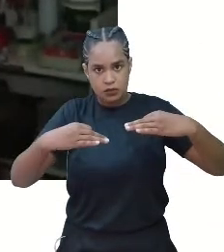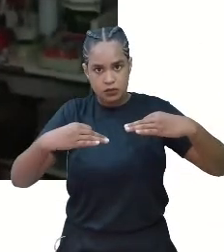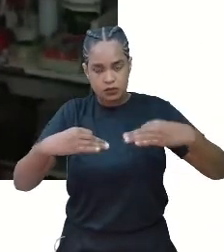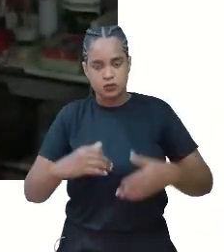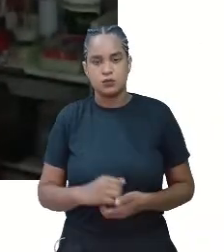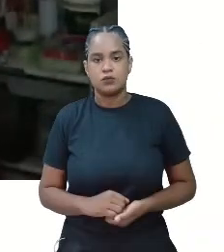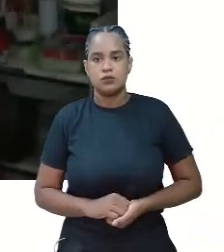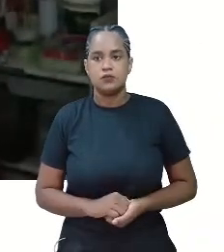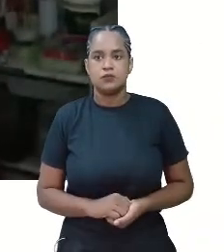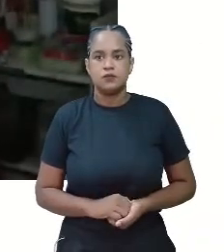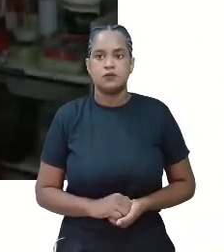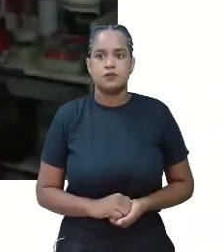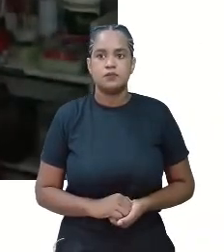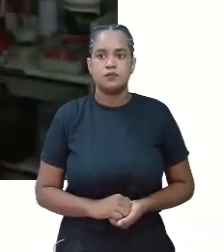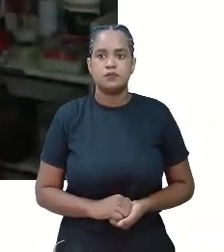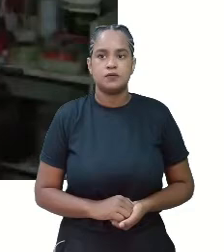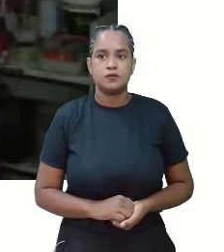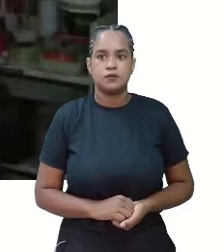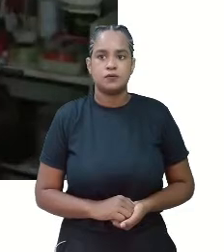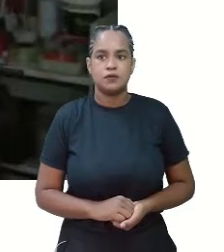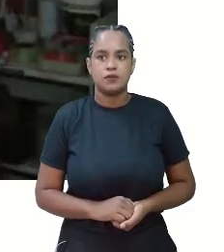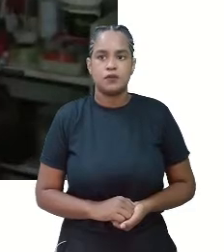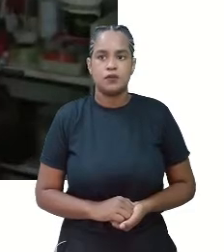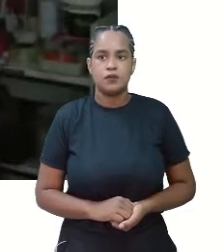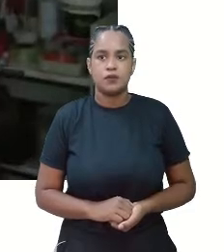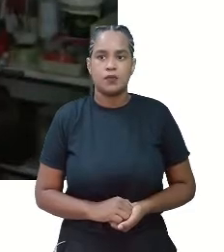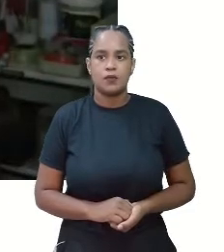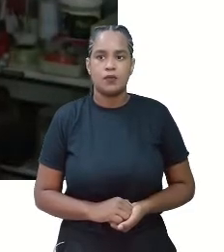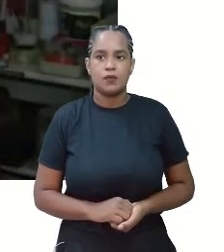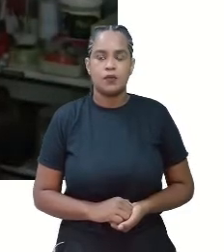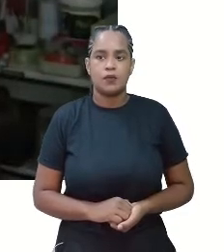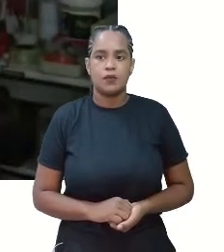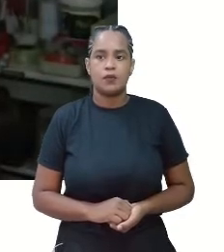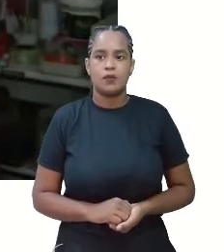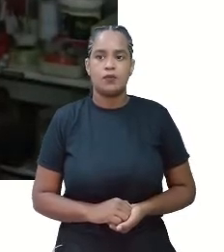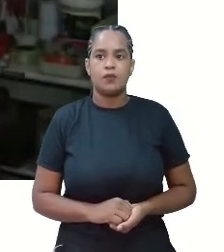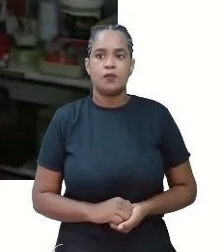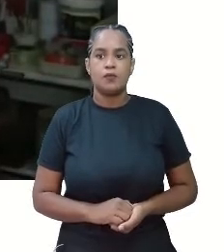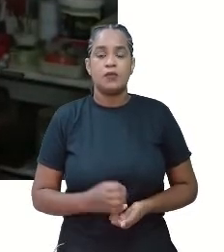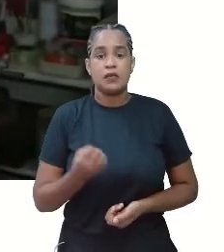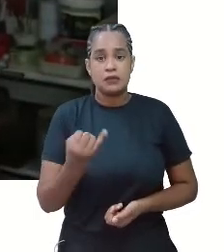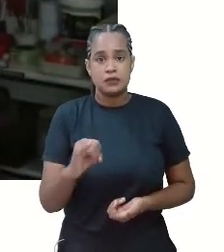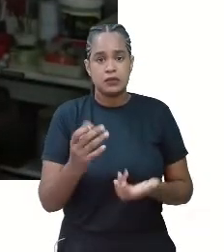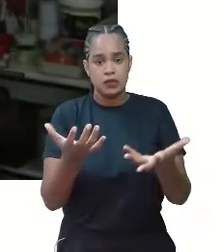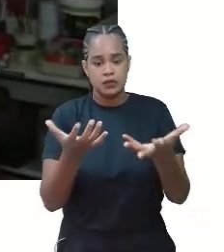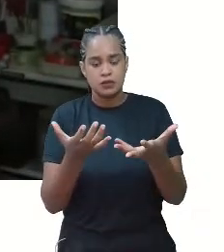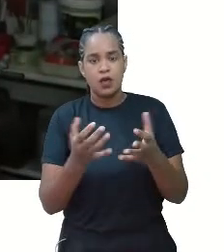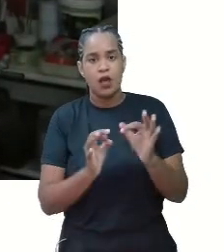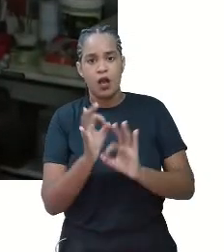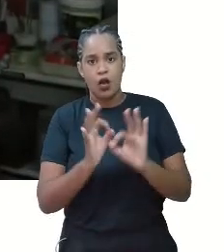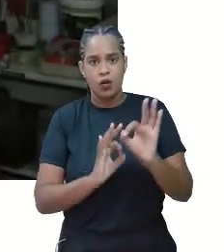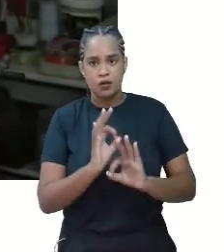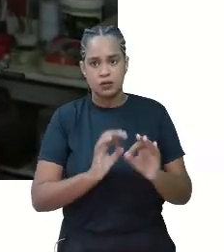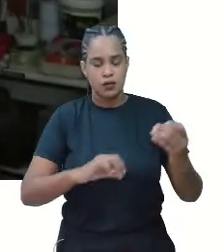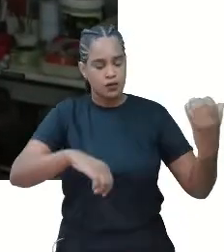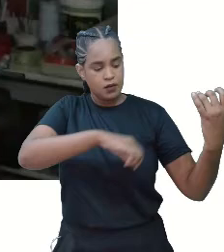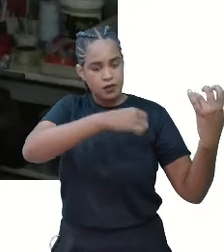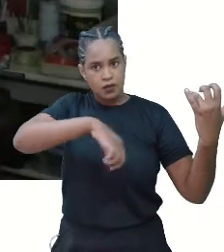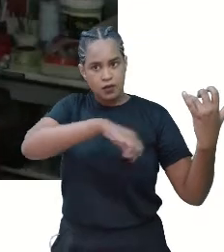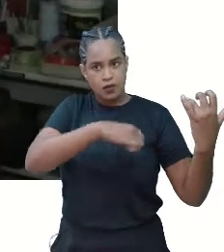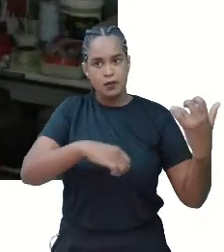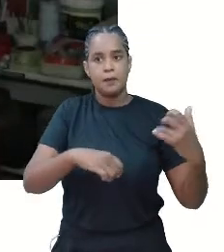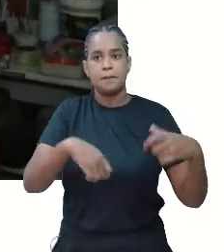certo? Aí no caso, para você fazer isso, fazer esse balanceamento no violino, você tem que ajustar cravelhas,